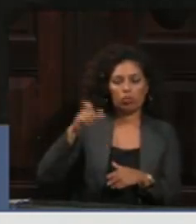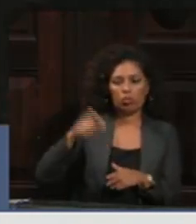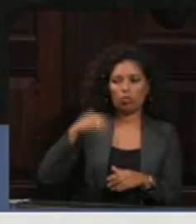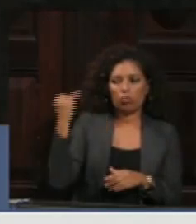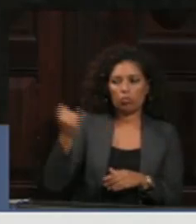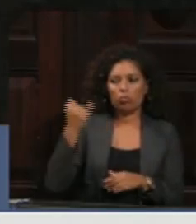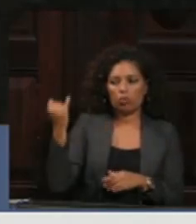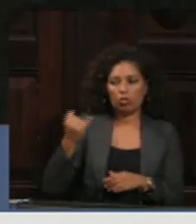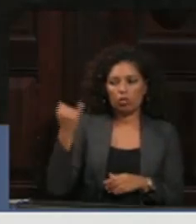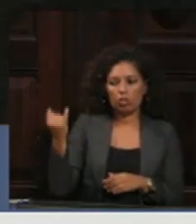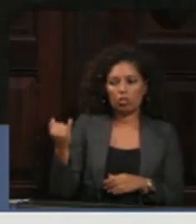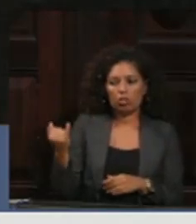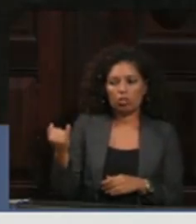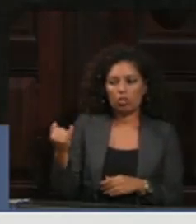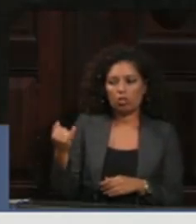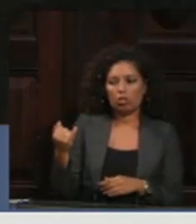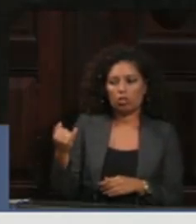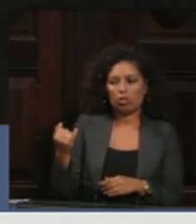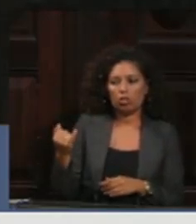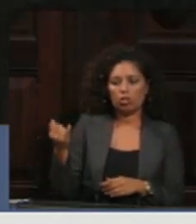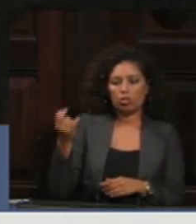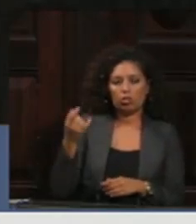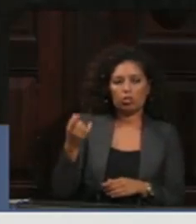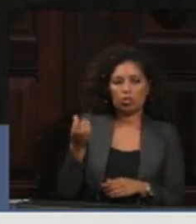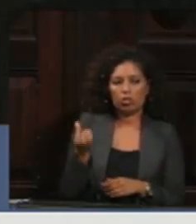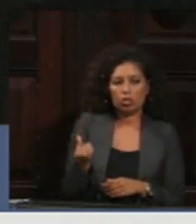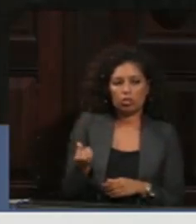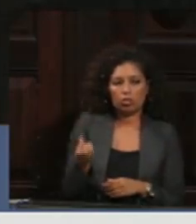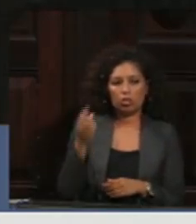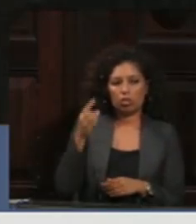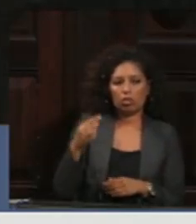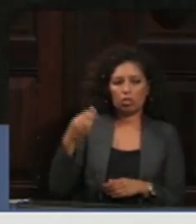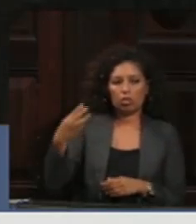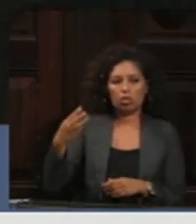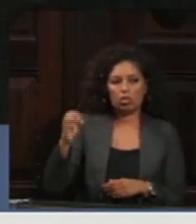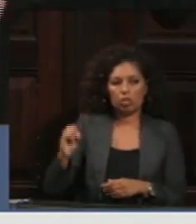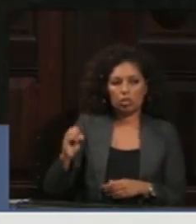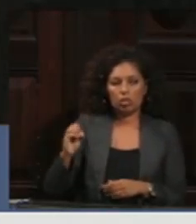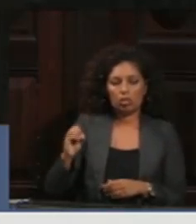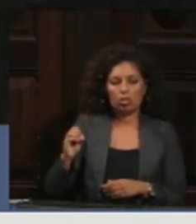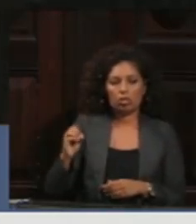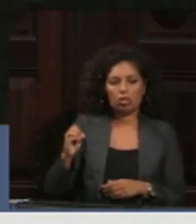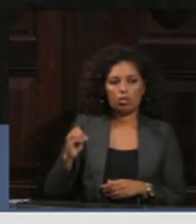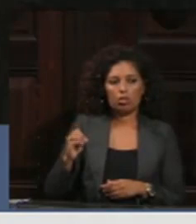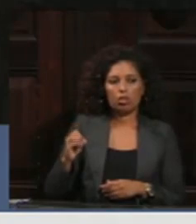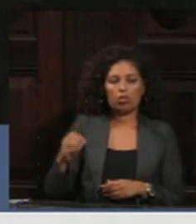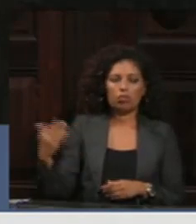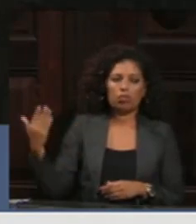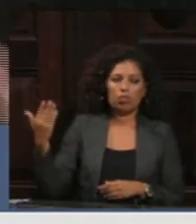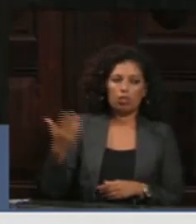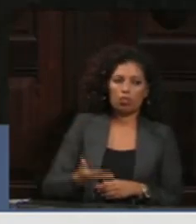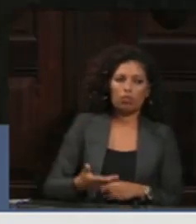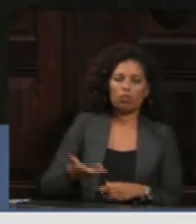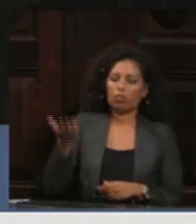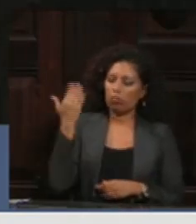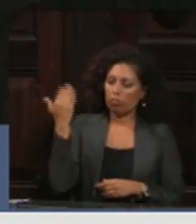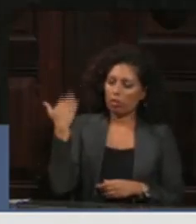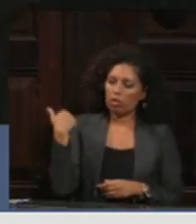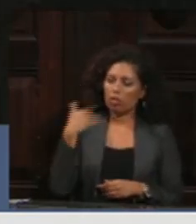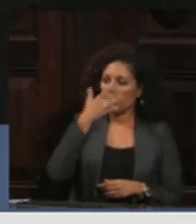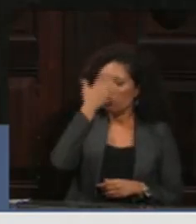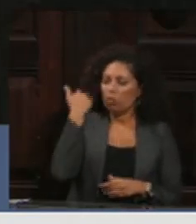prazer ter quem puder estar aqui, 6h30 aqui no plenário. Vamos estar com a presença de